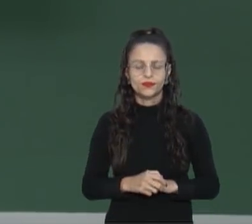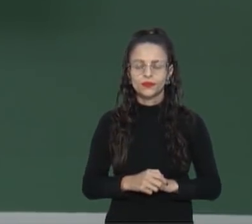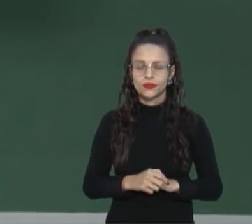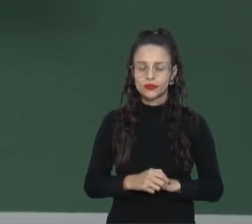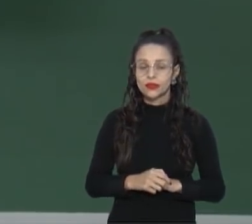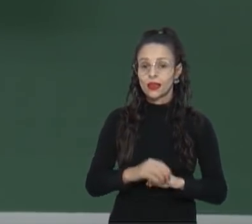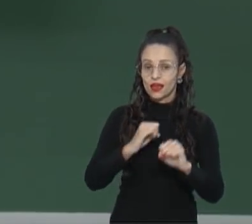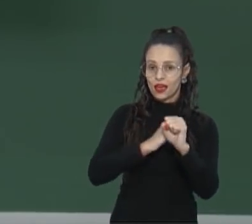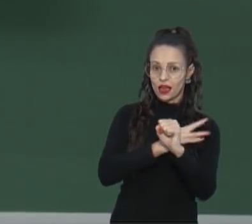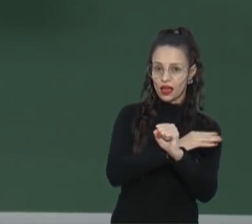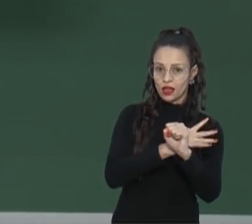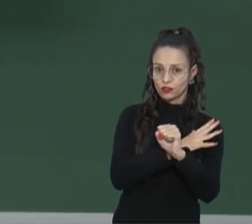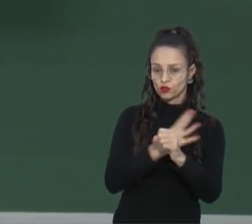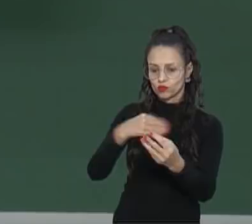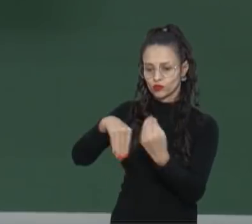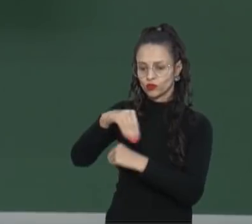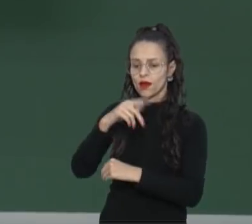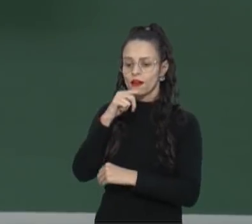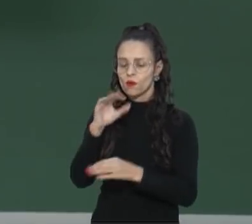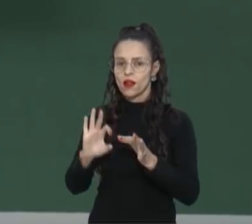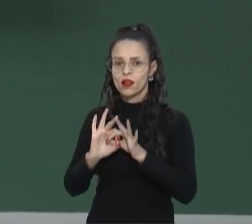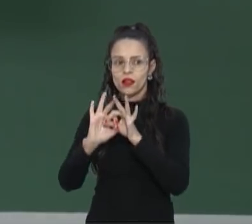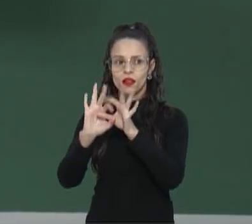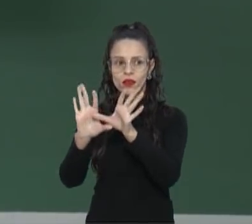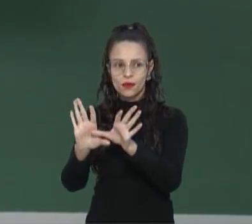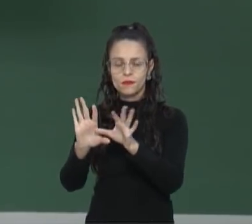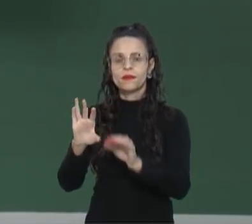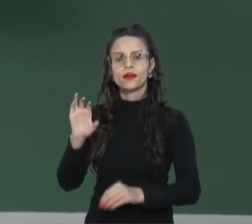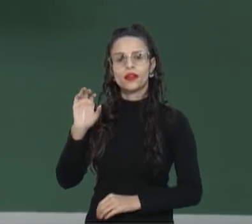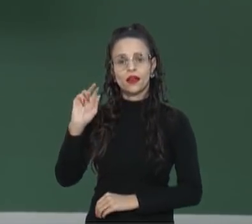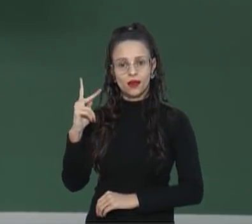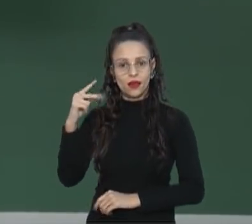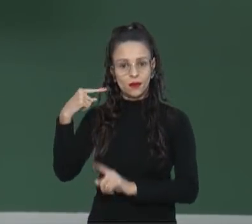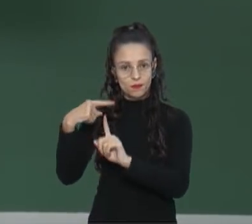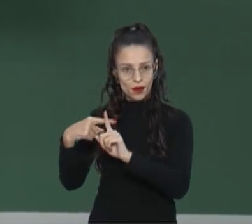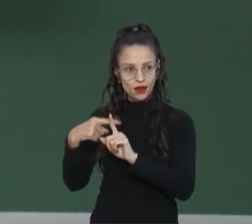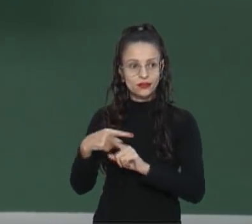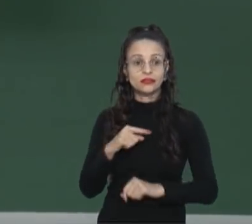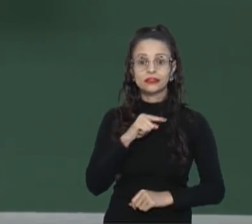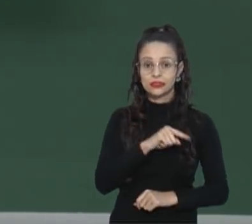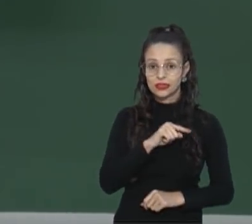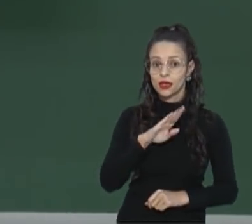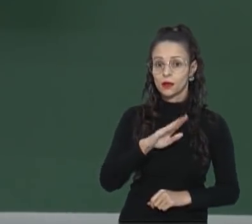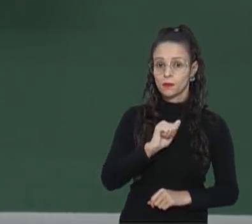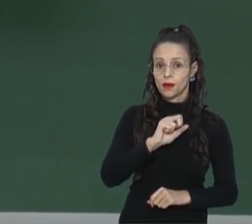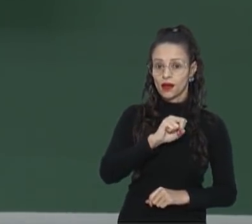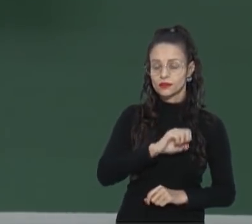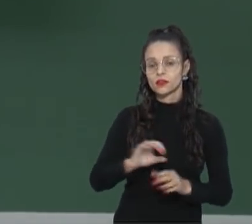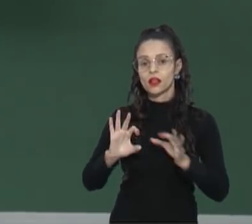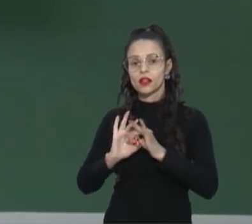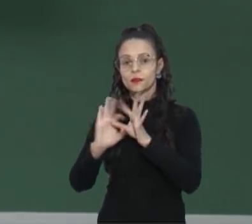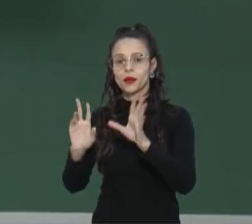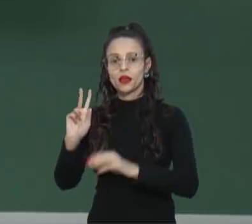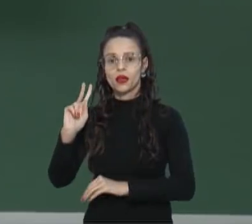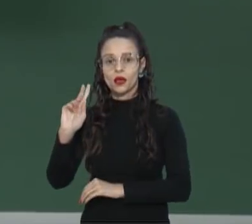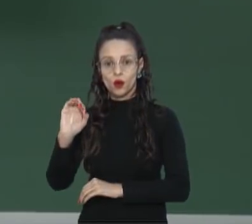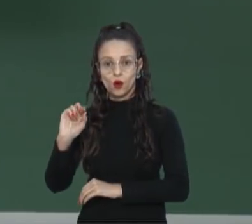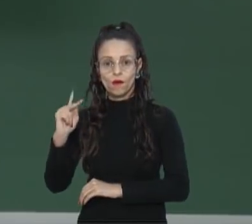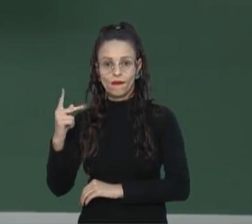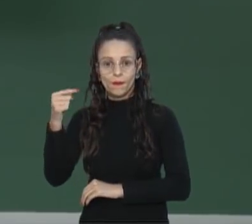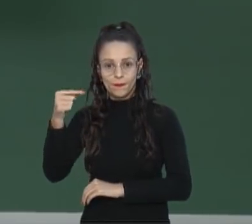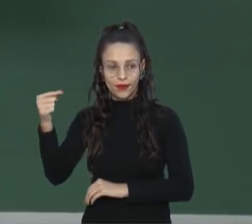libera H+. Hidrônio, base, em água libera OH-, hidroxila.